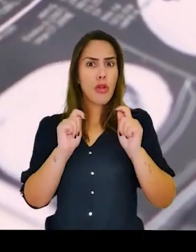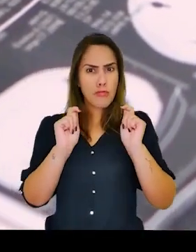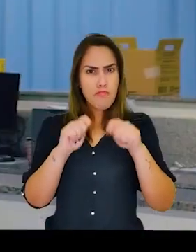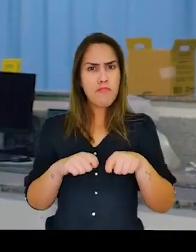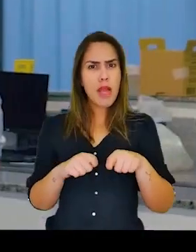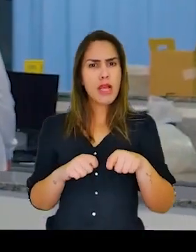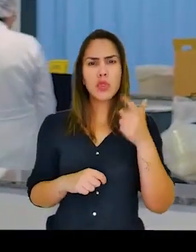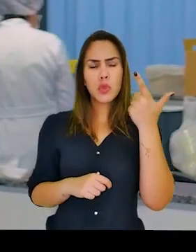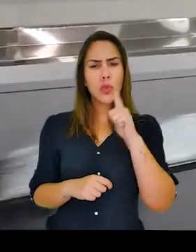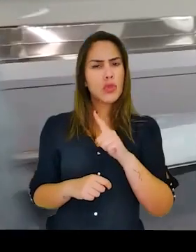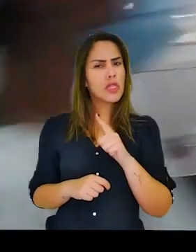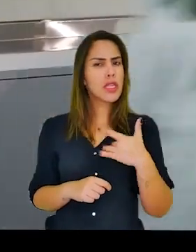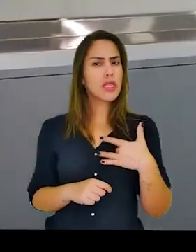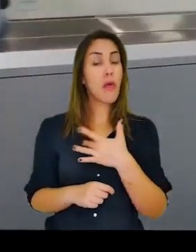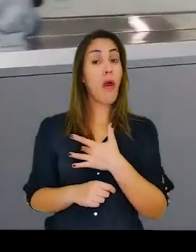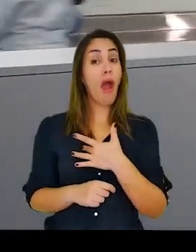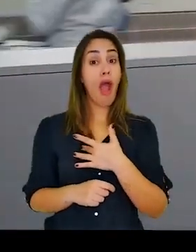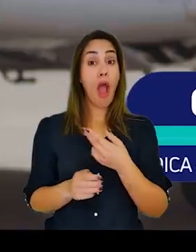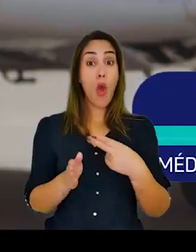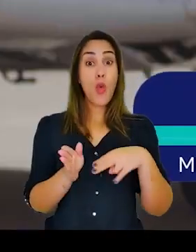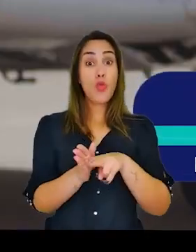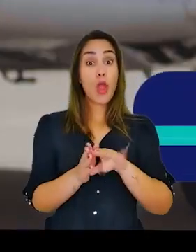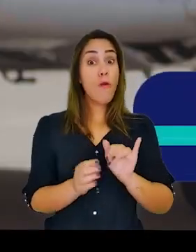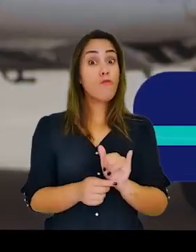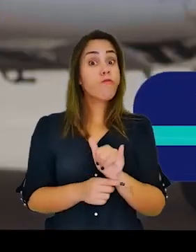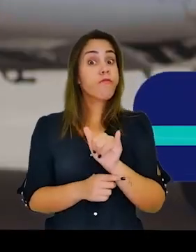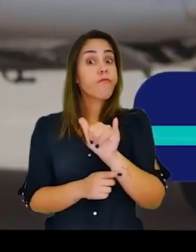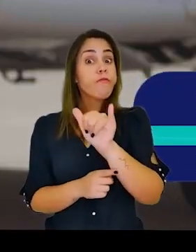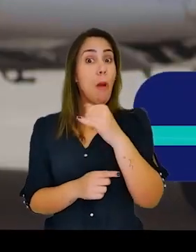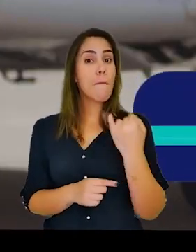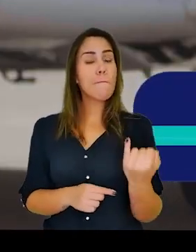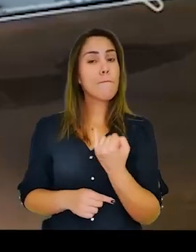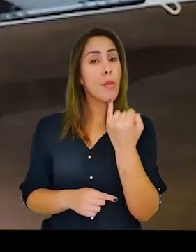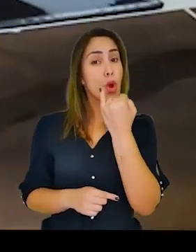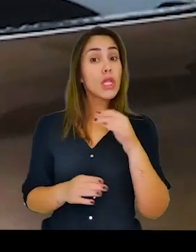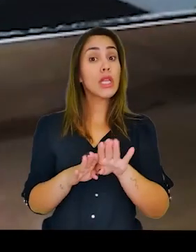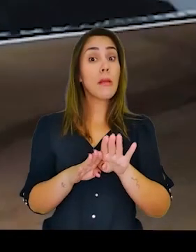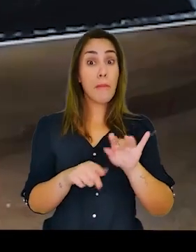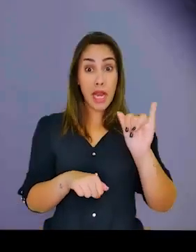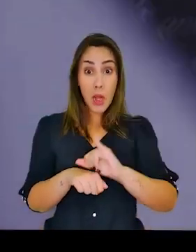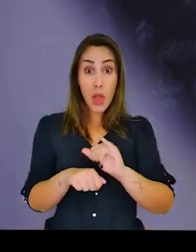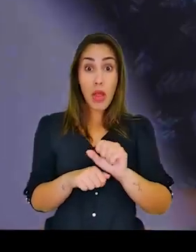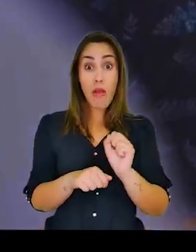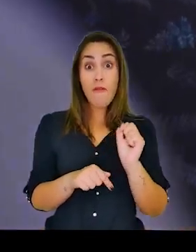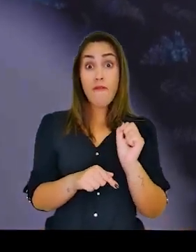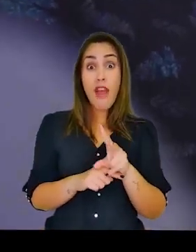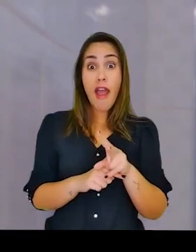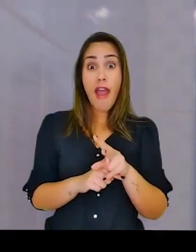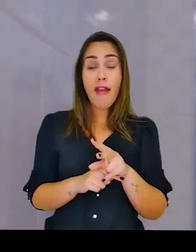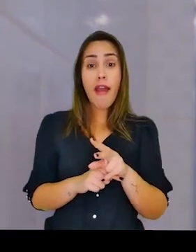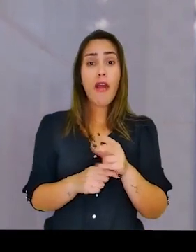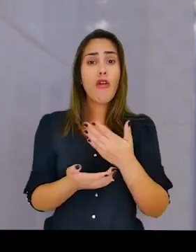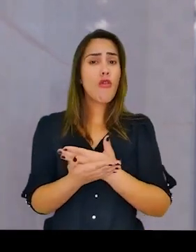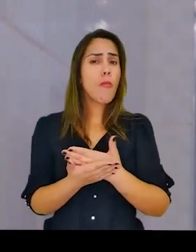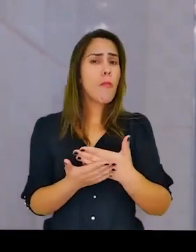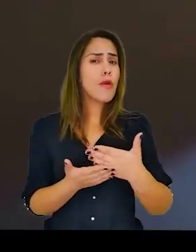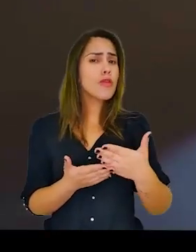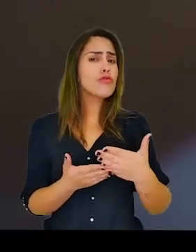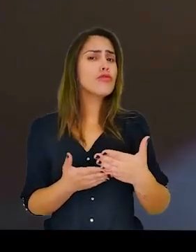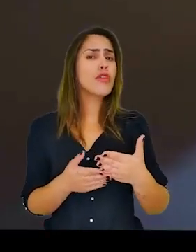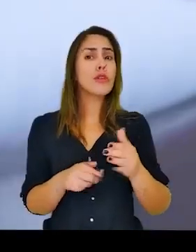a capacidade de atendimento da saúde pública. A UTI aérea foi uma ferramenta muito importante na pandemia. Na capital, abriu centro de triagem